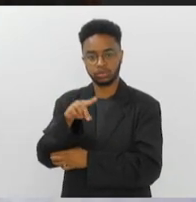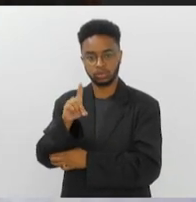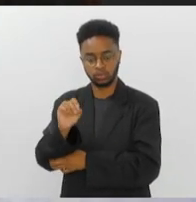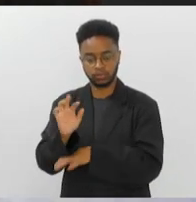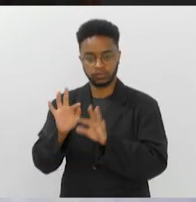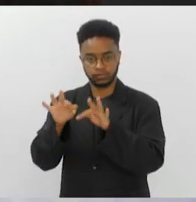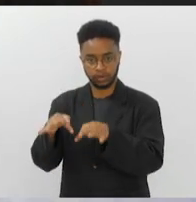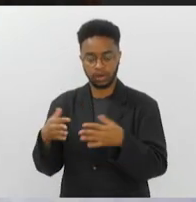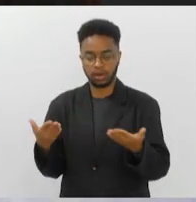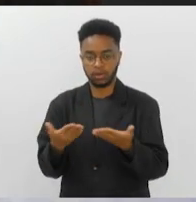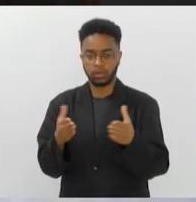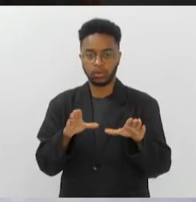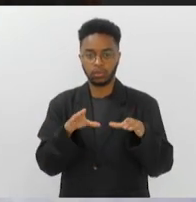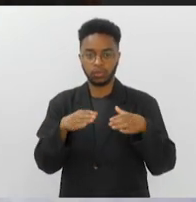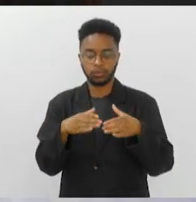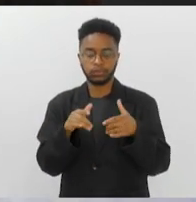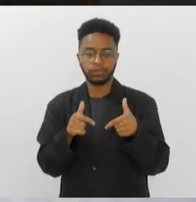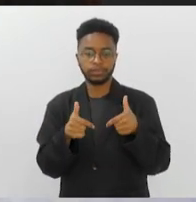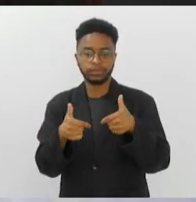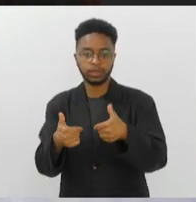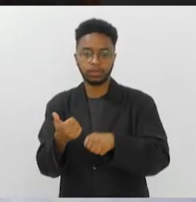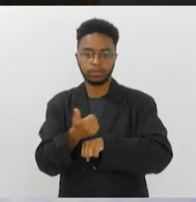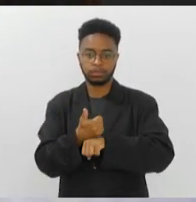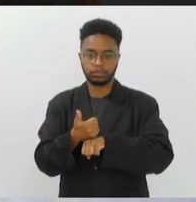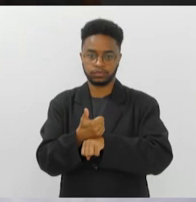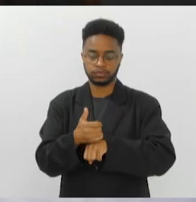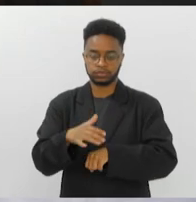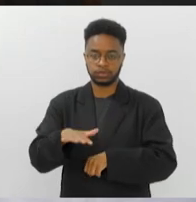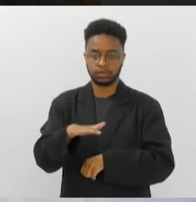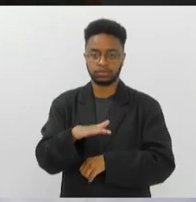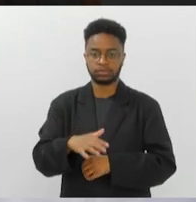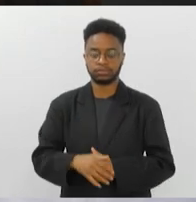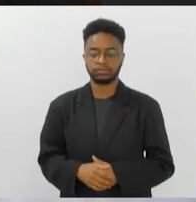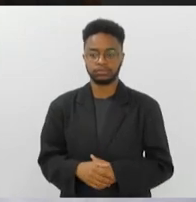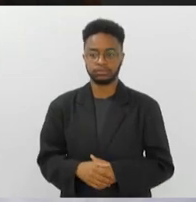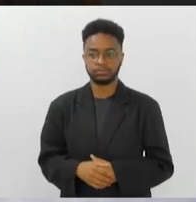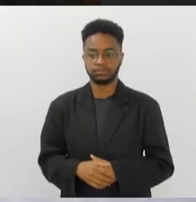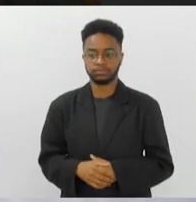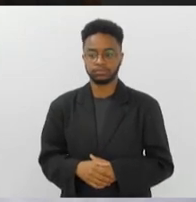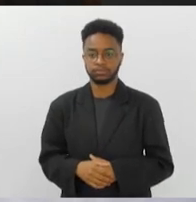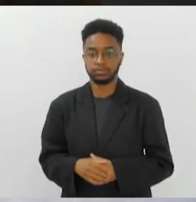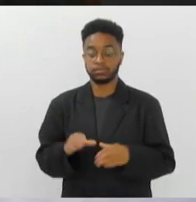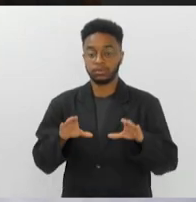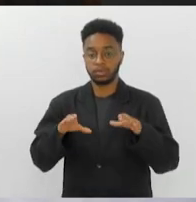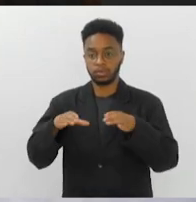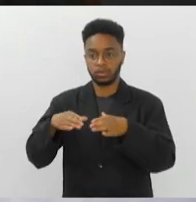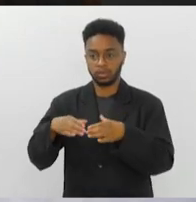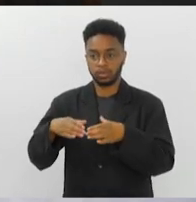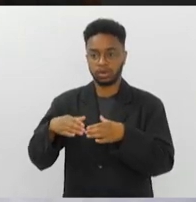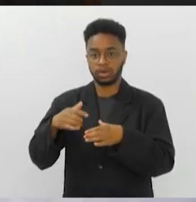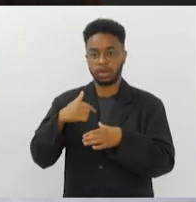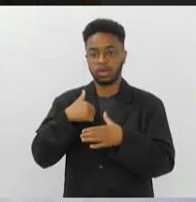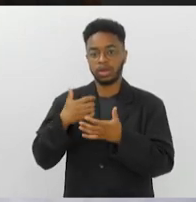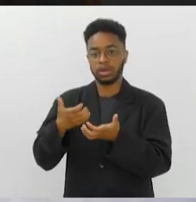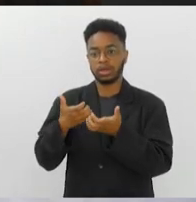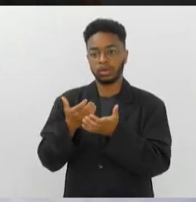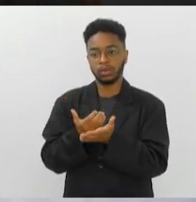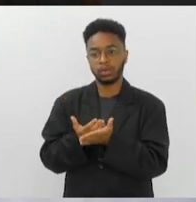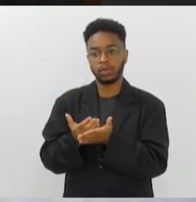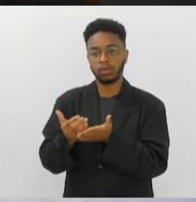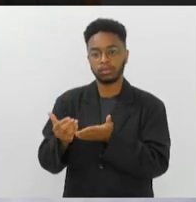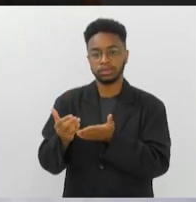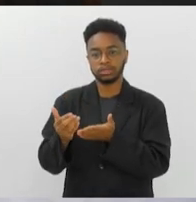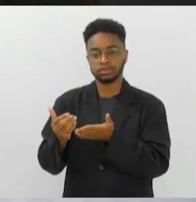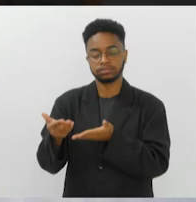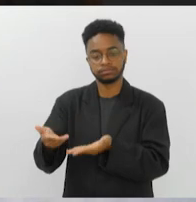para a categoria Atuação Profissional. Nessa categoria, eu queria começar convidando uma companheira